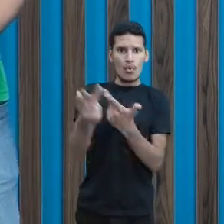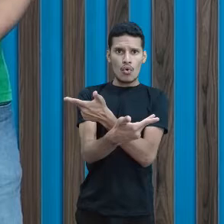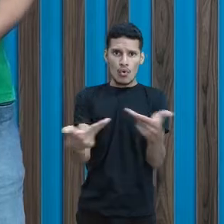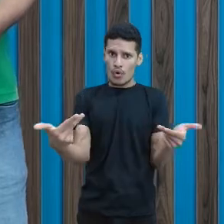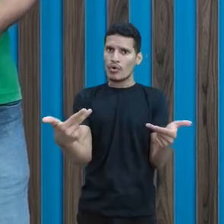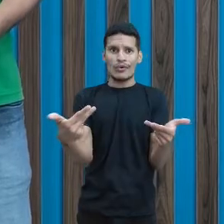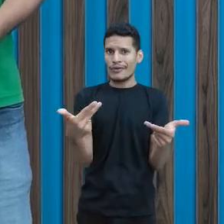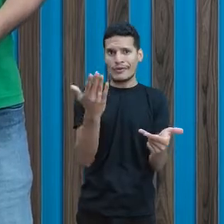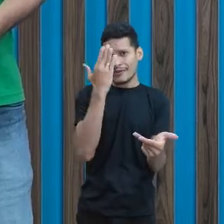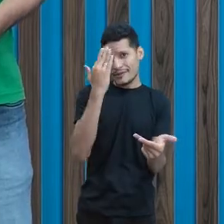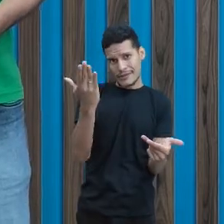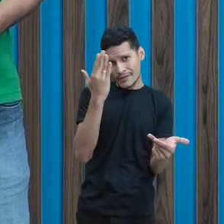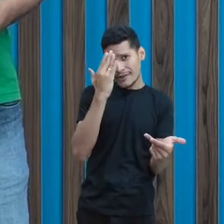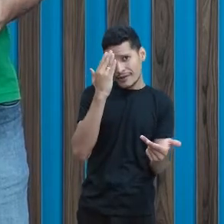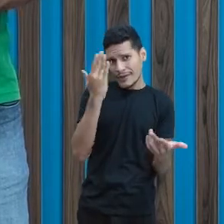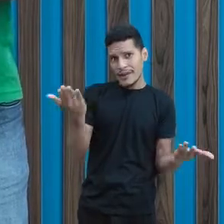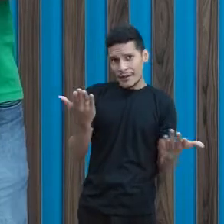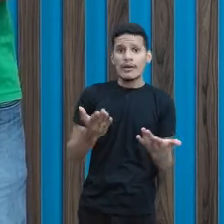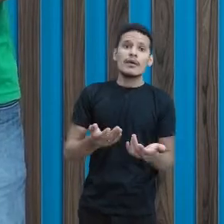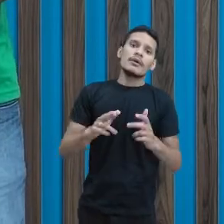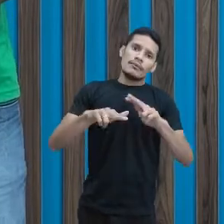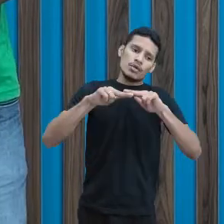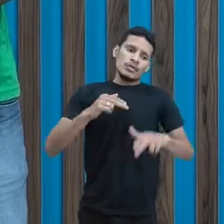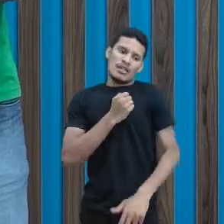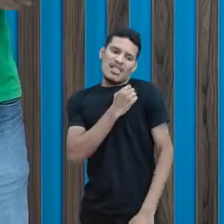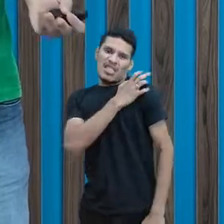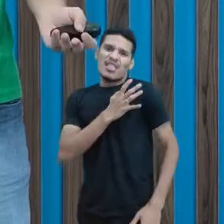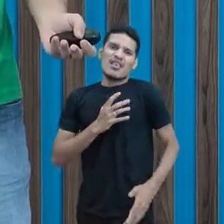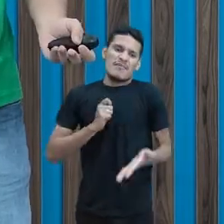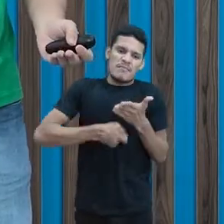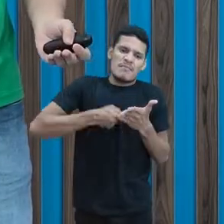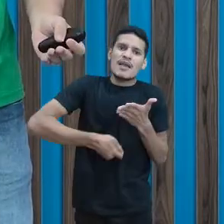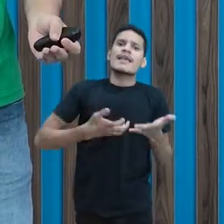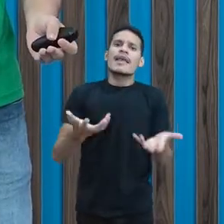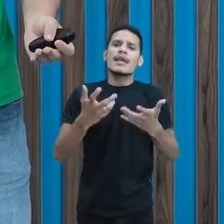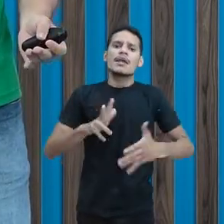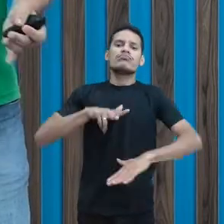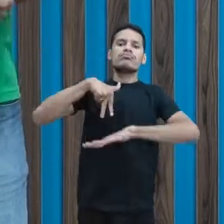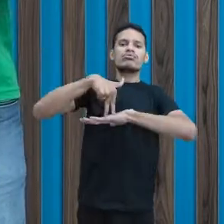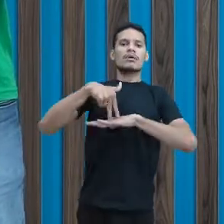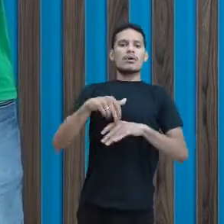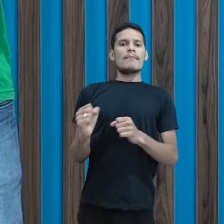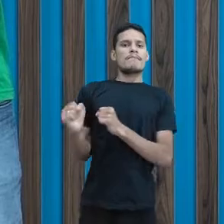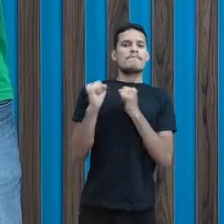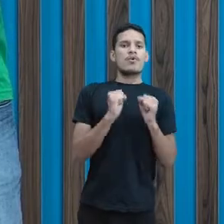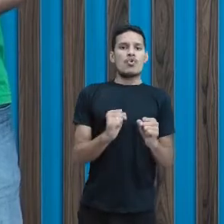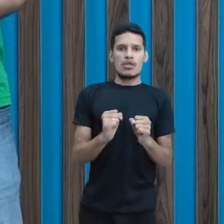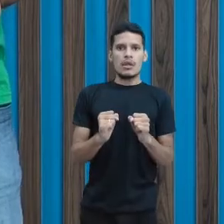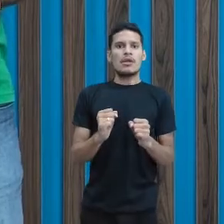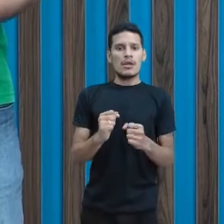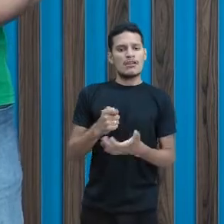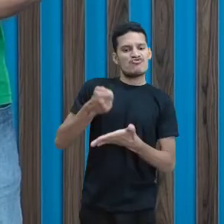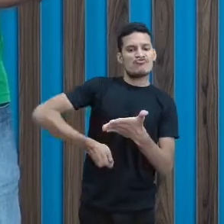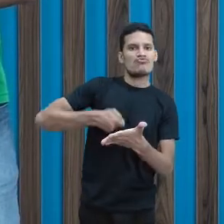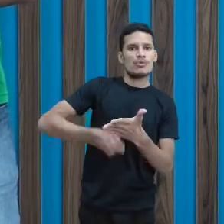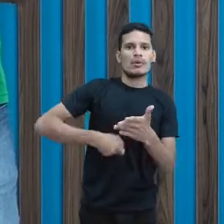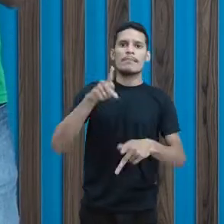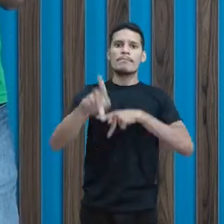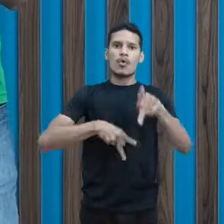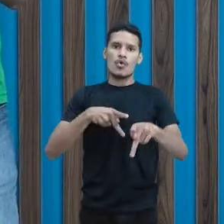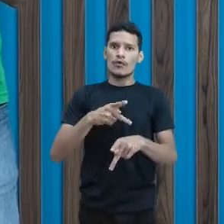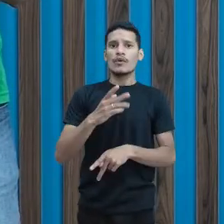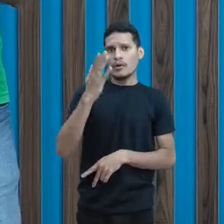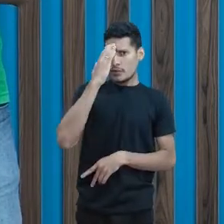Então, dessa forma, o regime queria se manter no poder, né, na base da ignorância do povo e mantendo o povo na